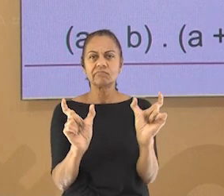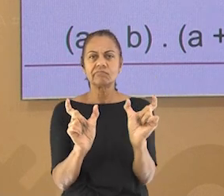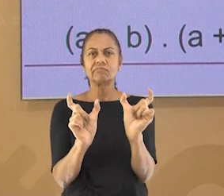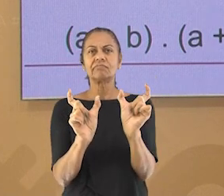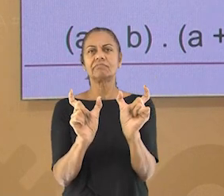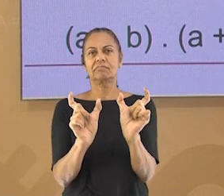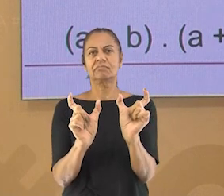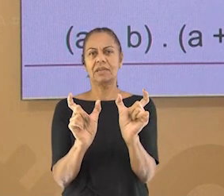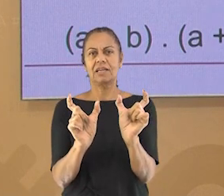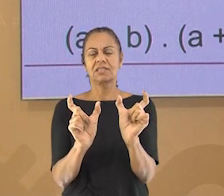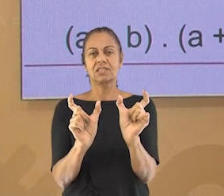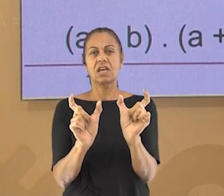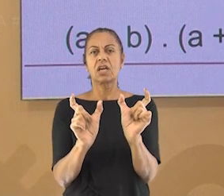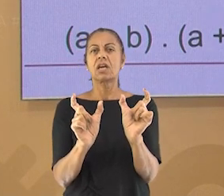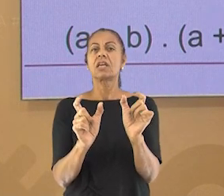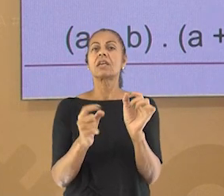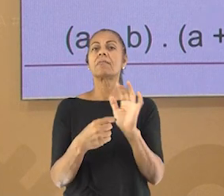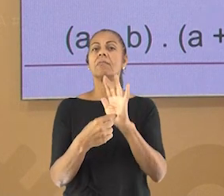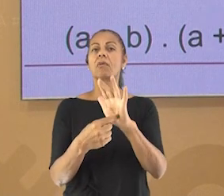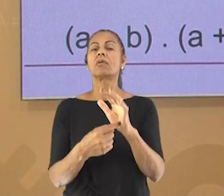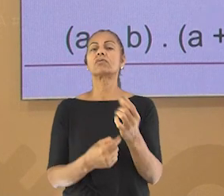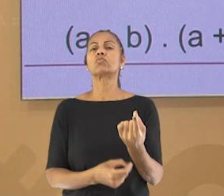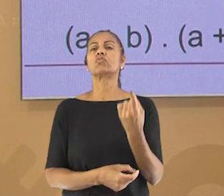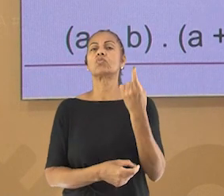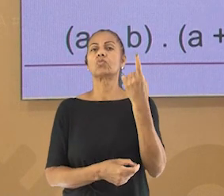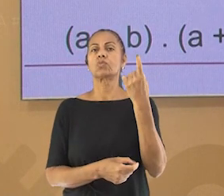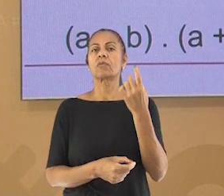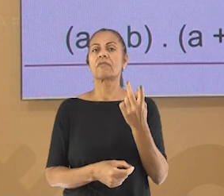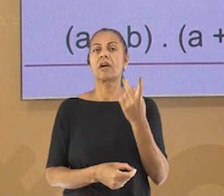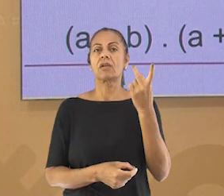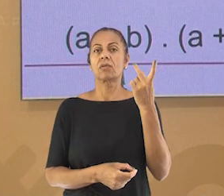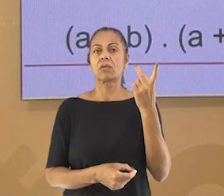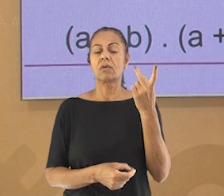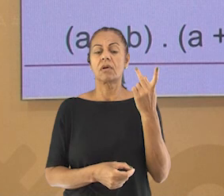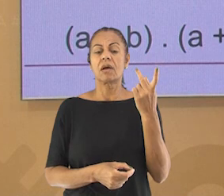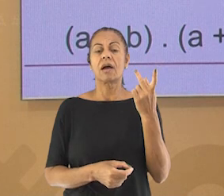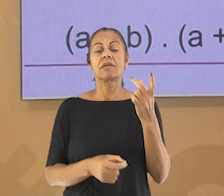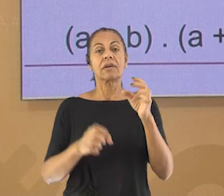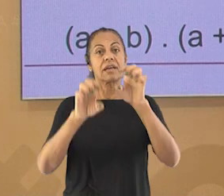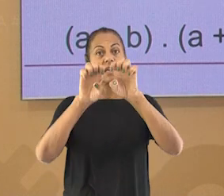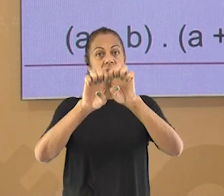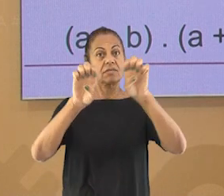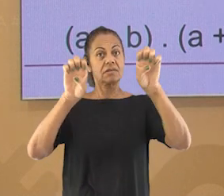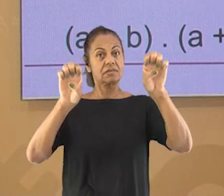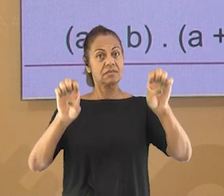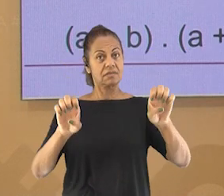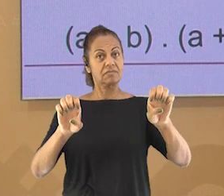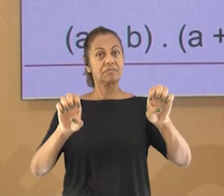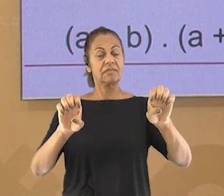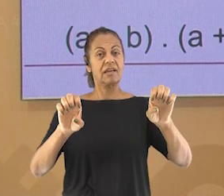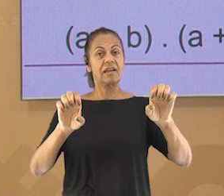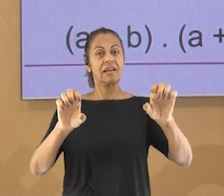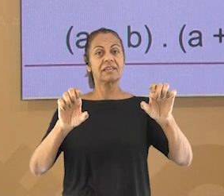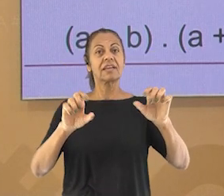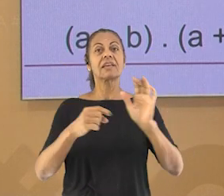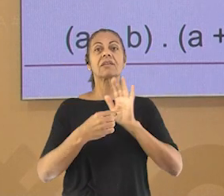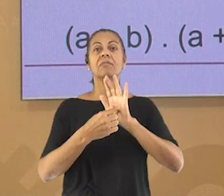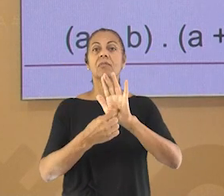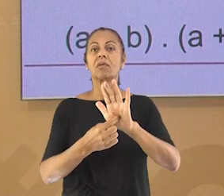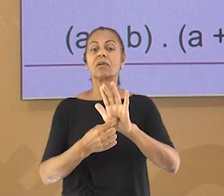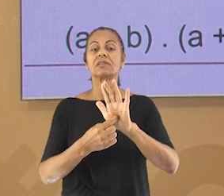A expressão, ela é apenas uma parte que representa um único valor numérico. Já